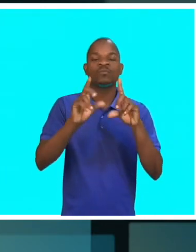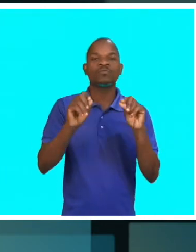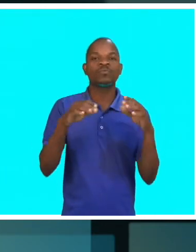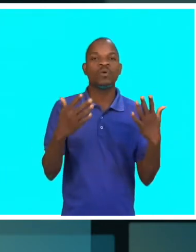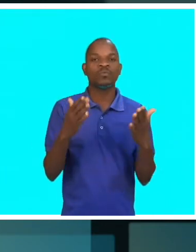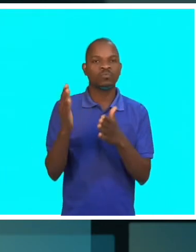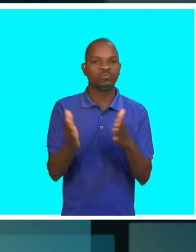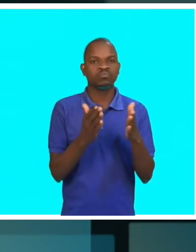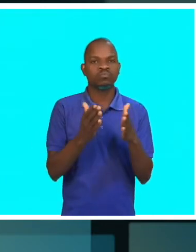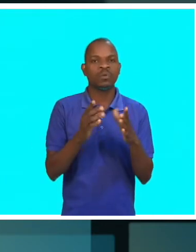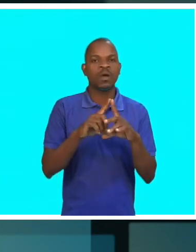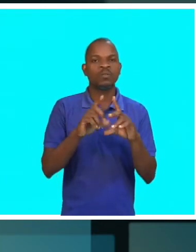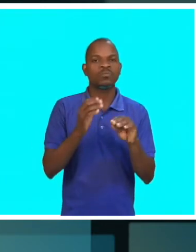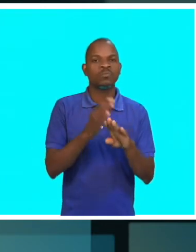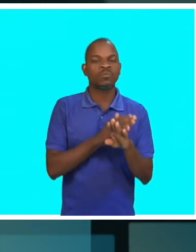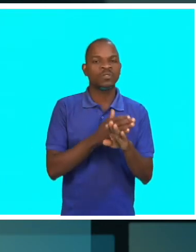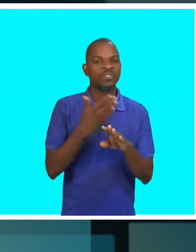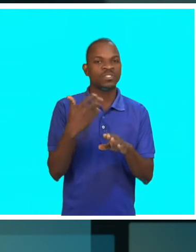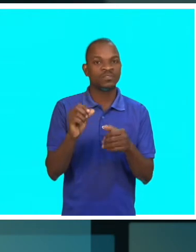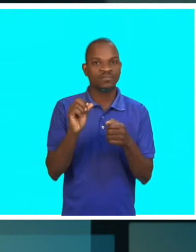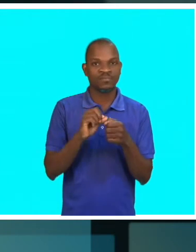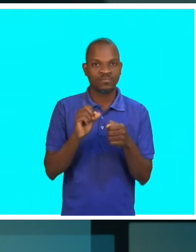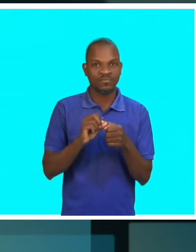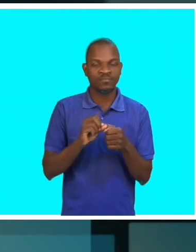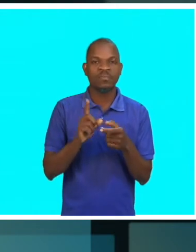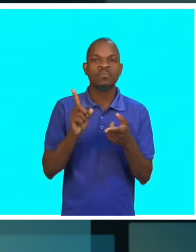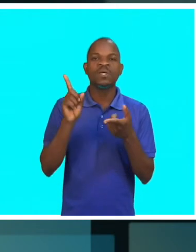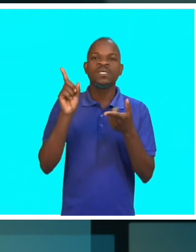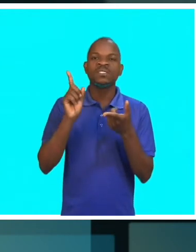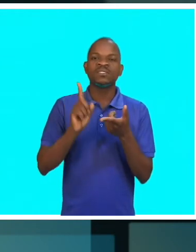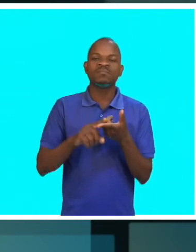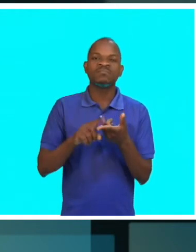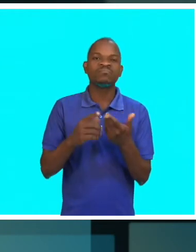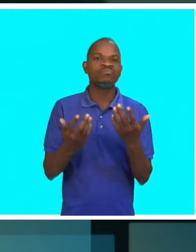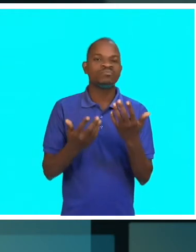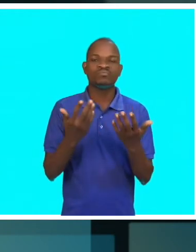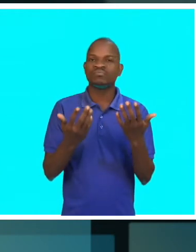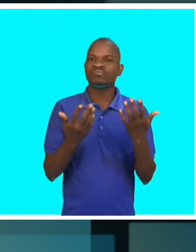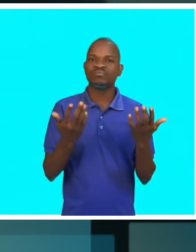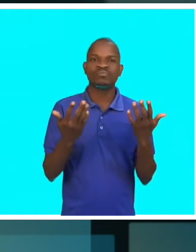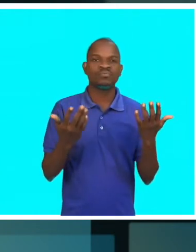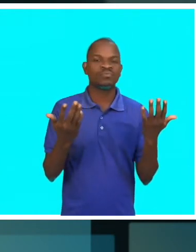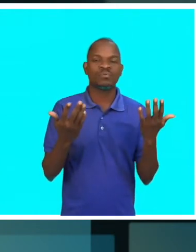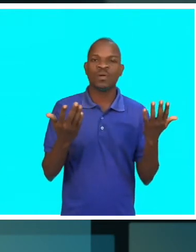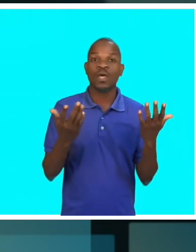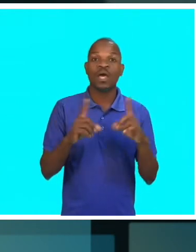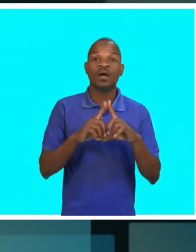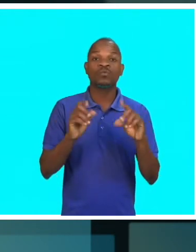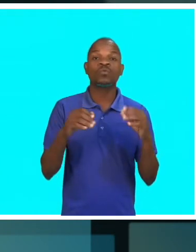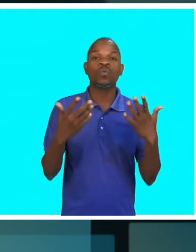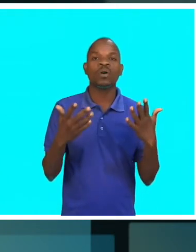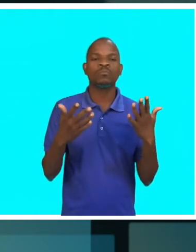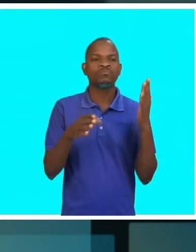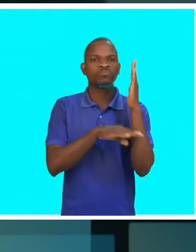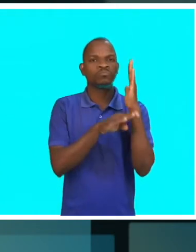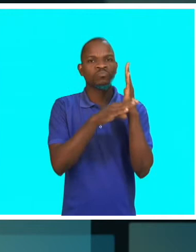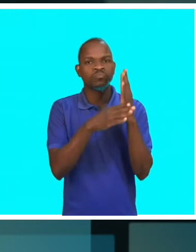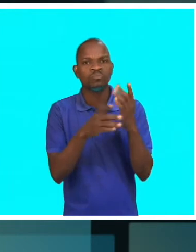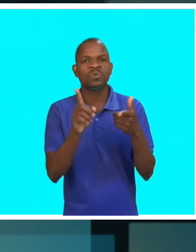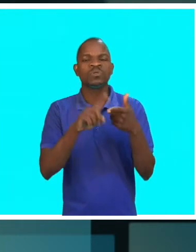feito no passado. Mas também em termos de